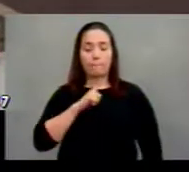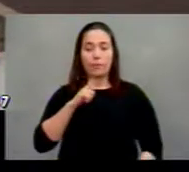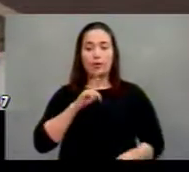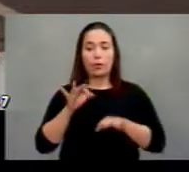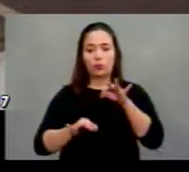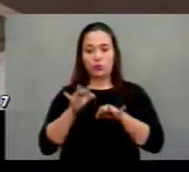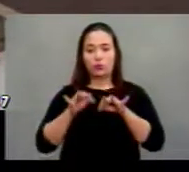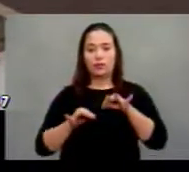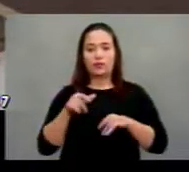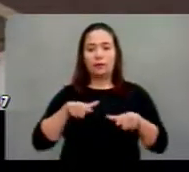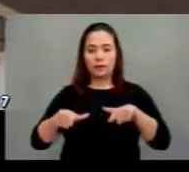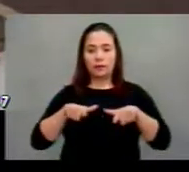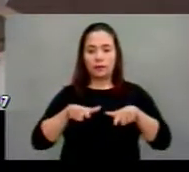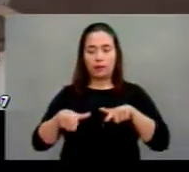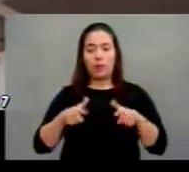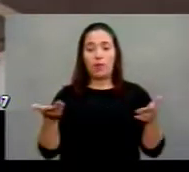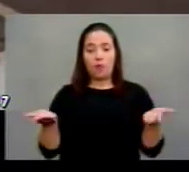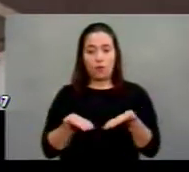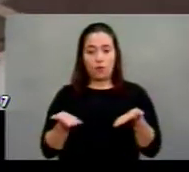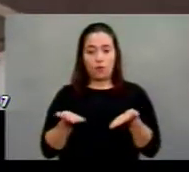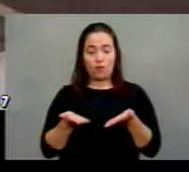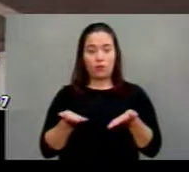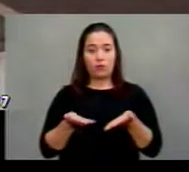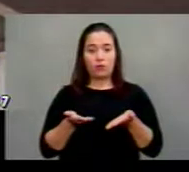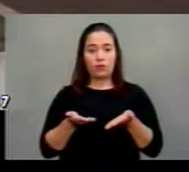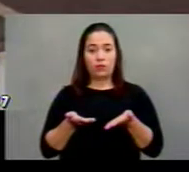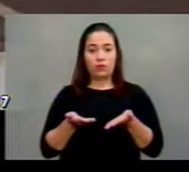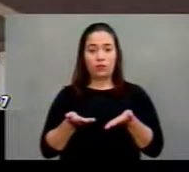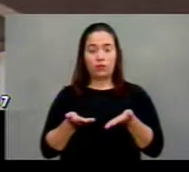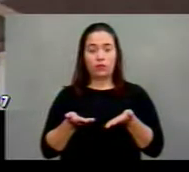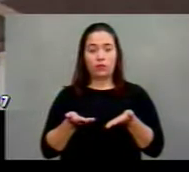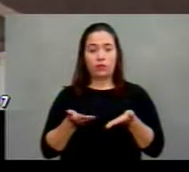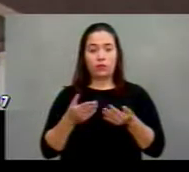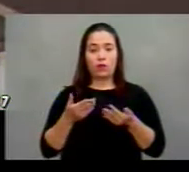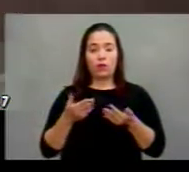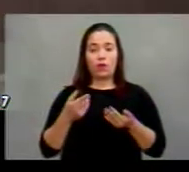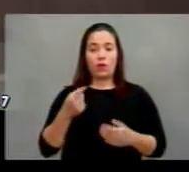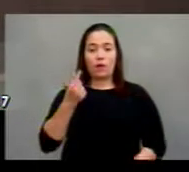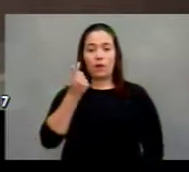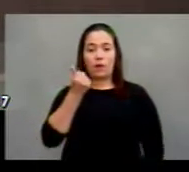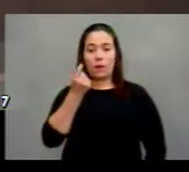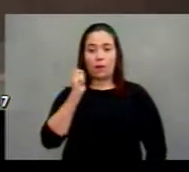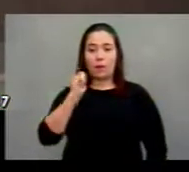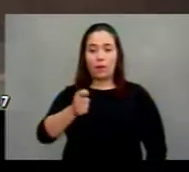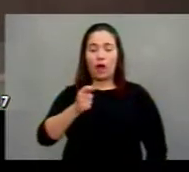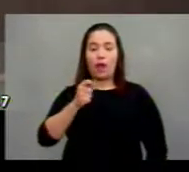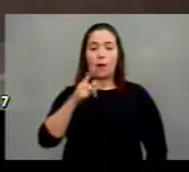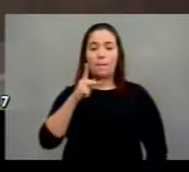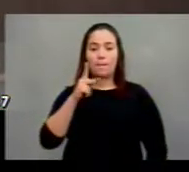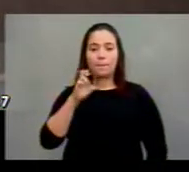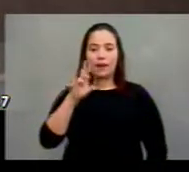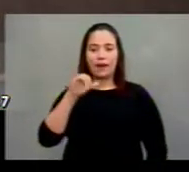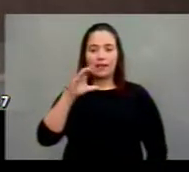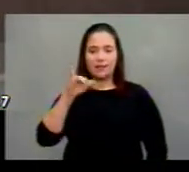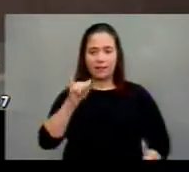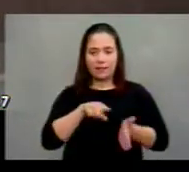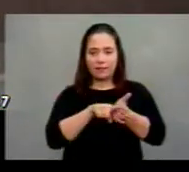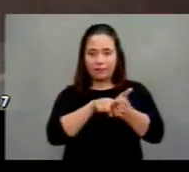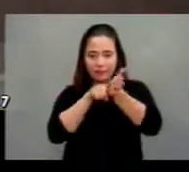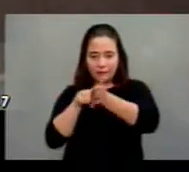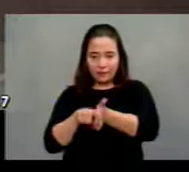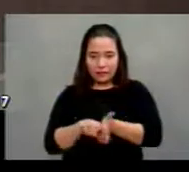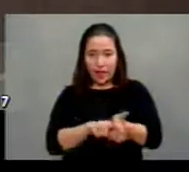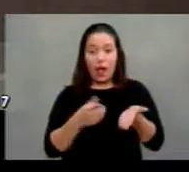Justiça do Trabalho, hoje, os honorários referentes à perícia são pagos pela União. Agora, na